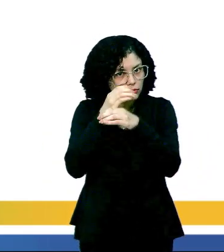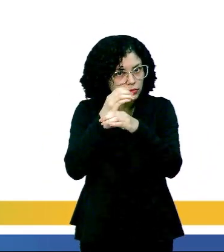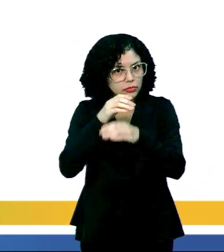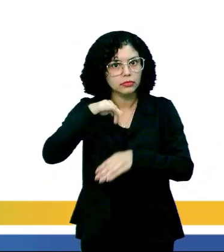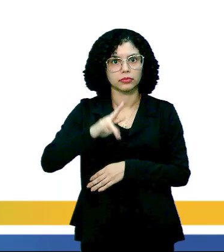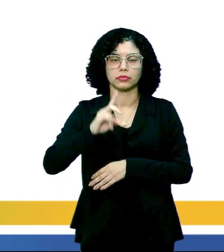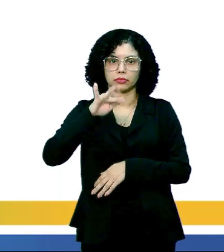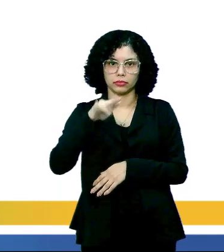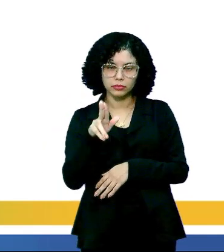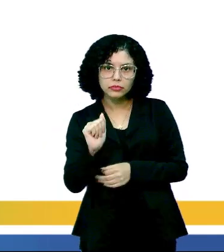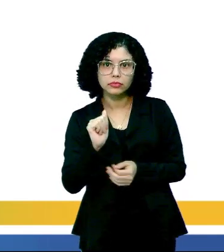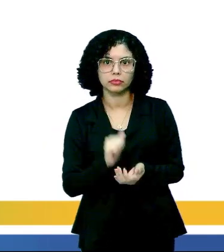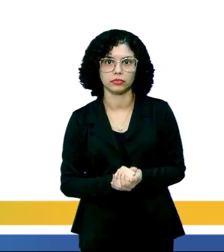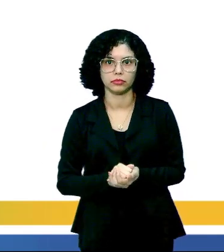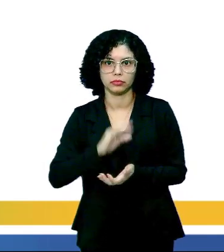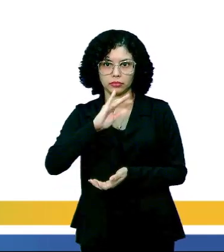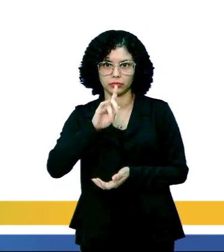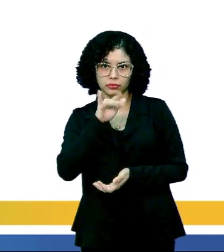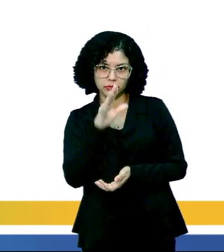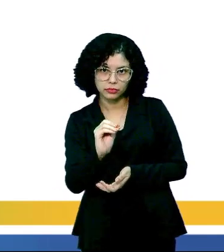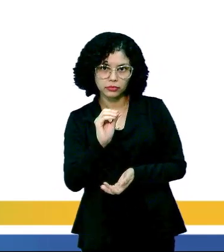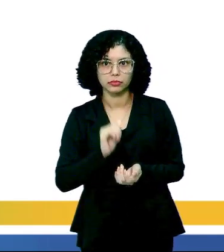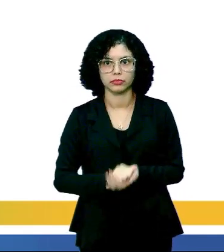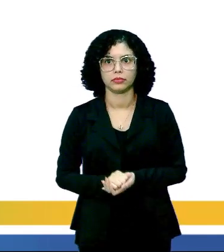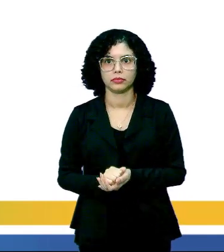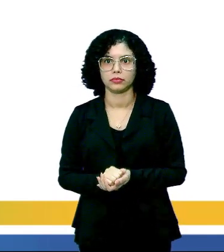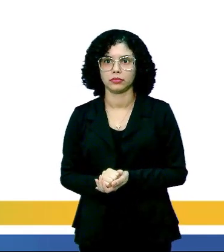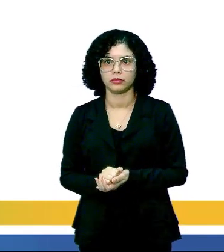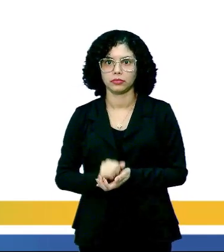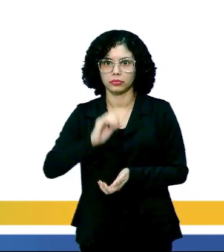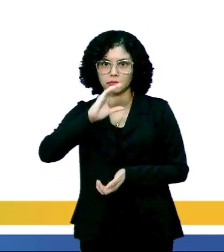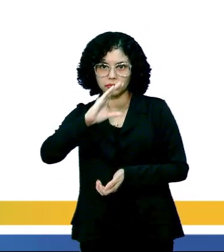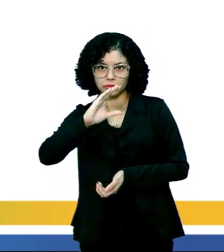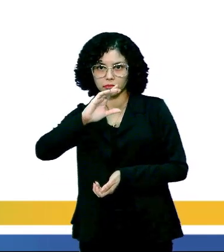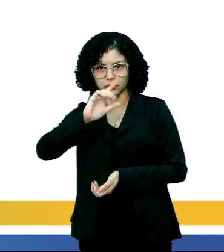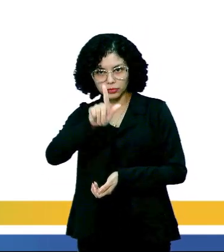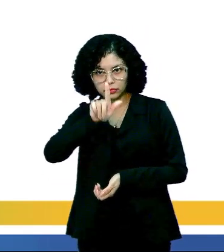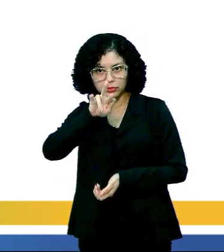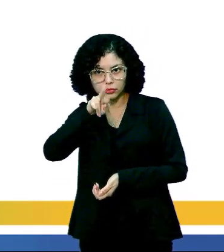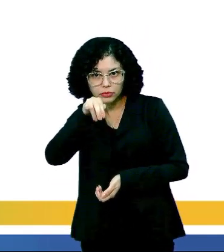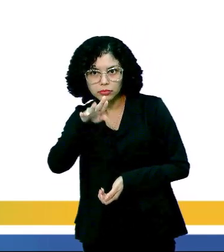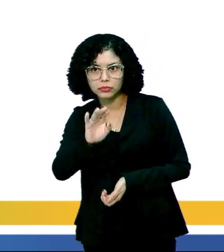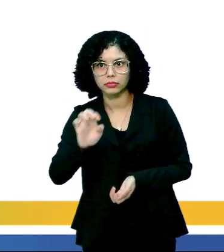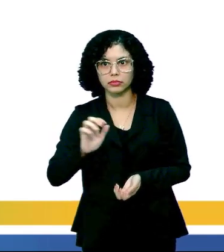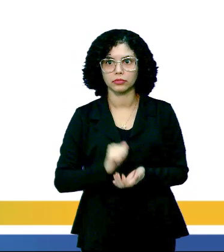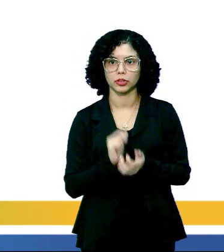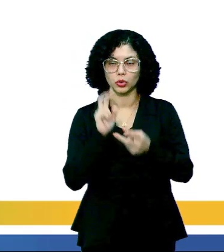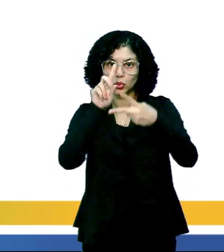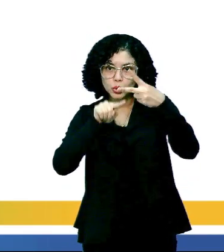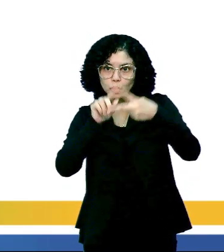1944, no Laboratório de Metalurgia da Universidade de Chicago, Glincia Borge e Albert Leon